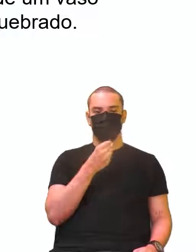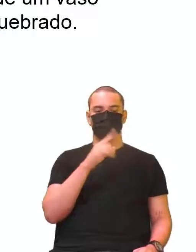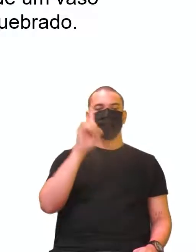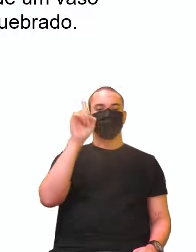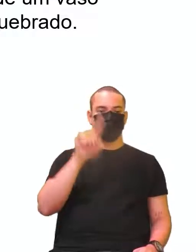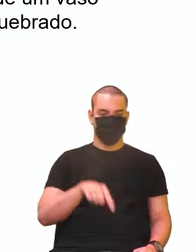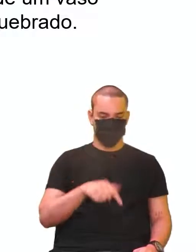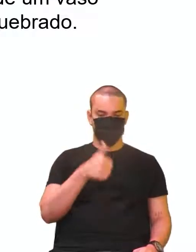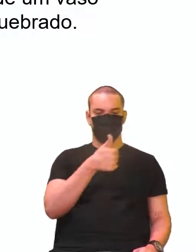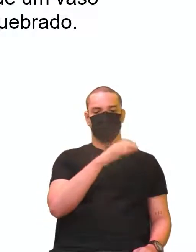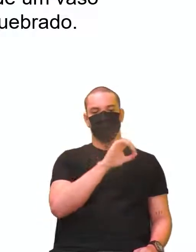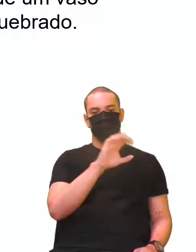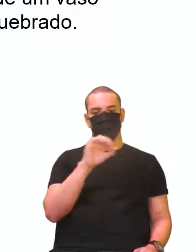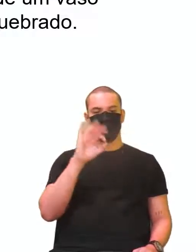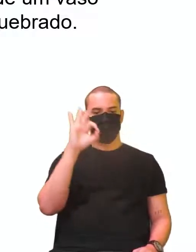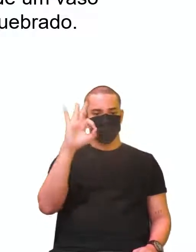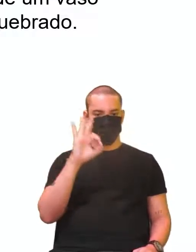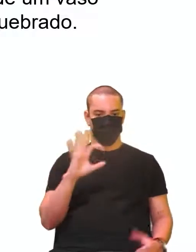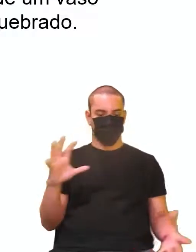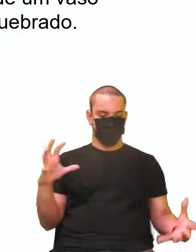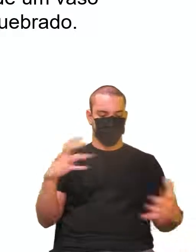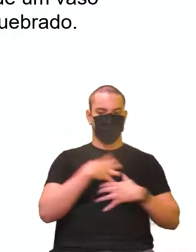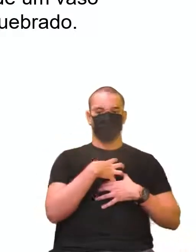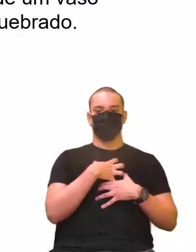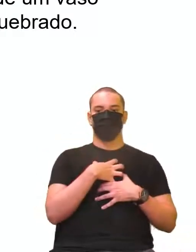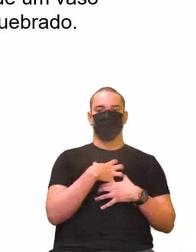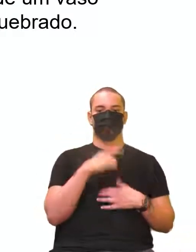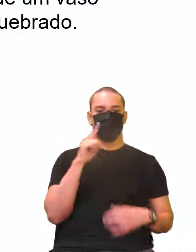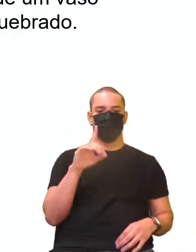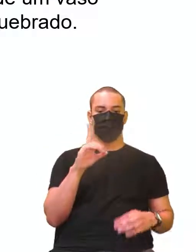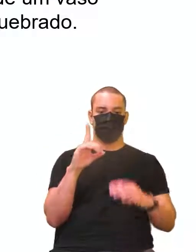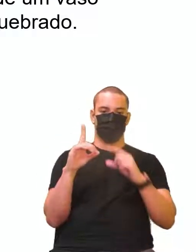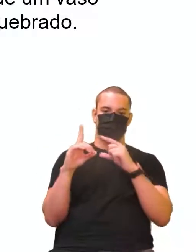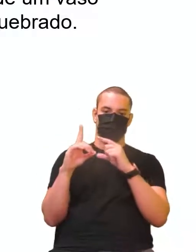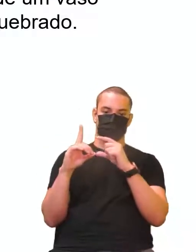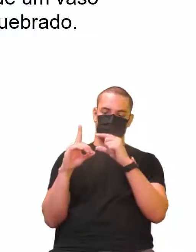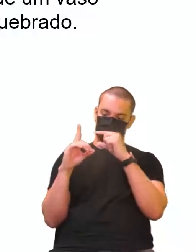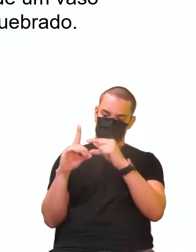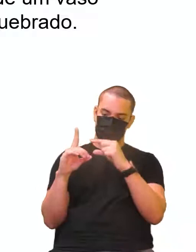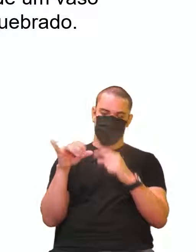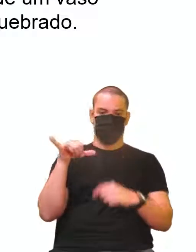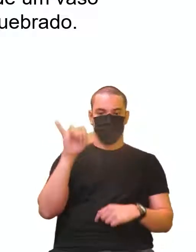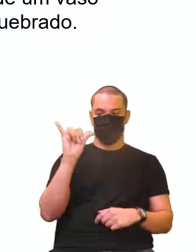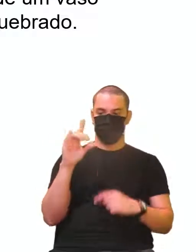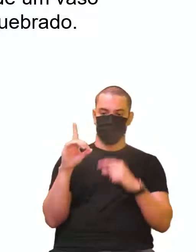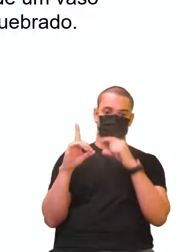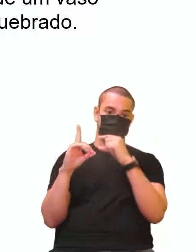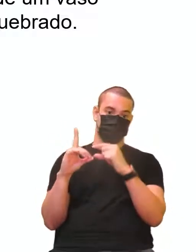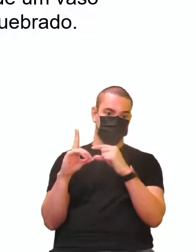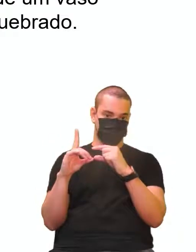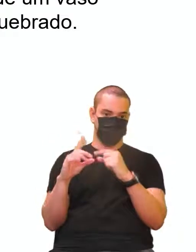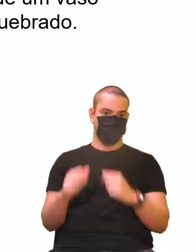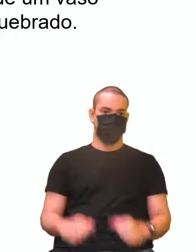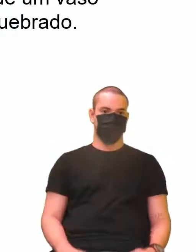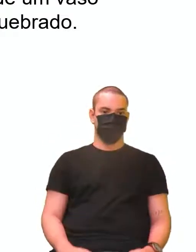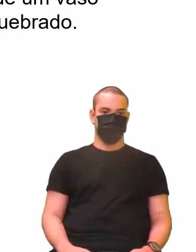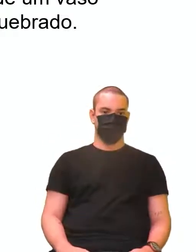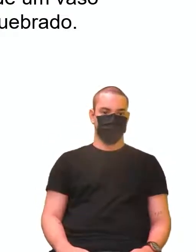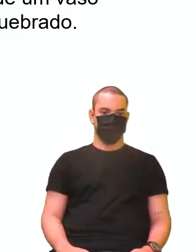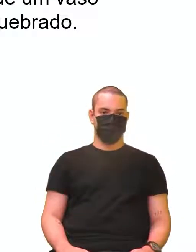é afetado, ou seja, ele é X, Dzinho, Y, tá bom? Então, a frequência seria aqui,